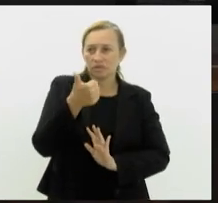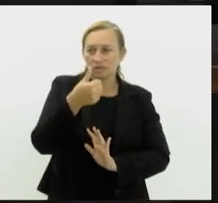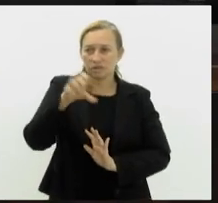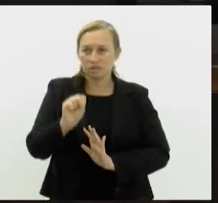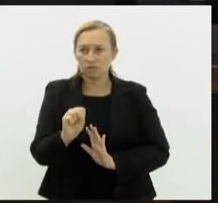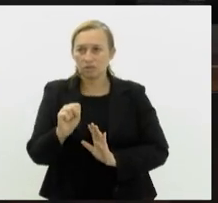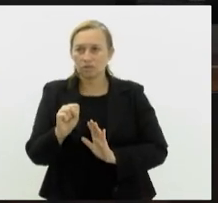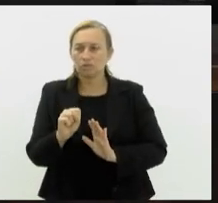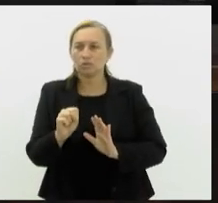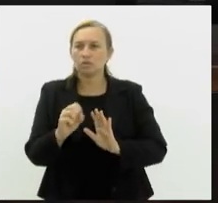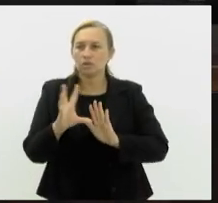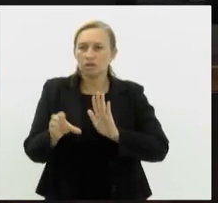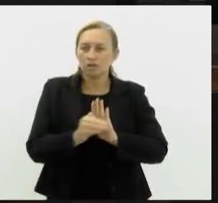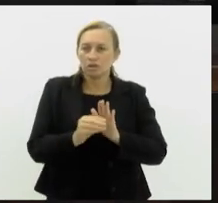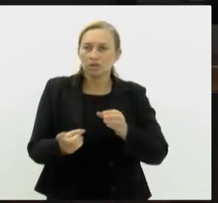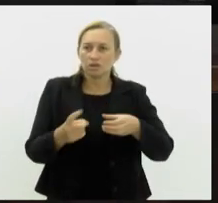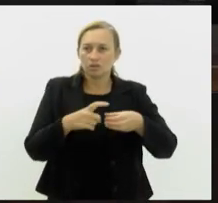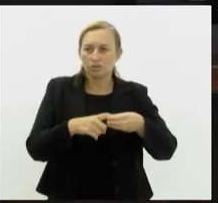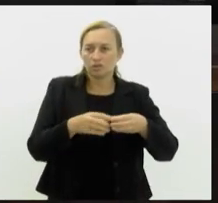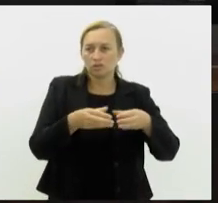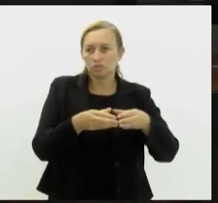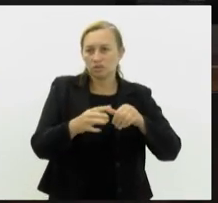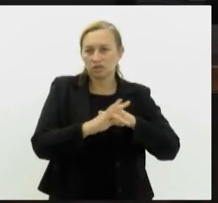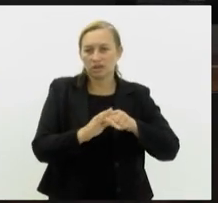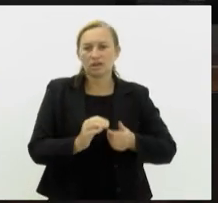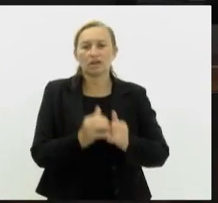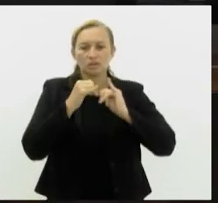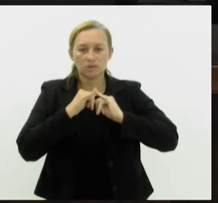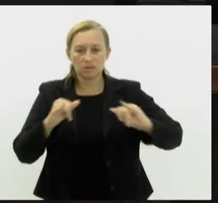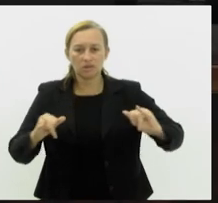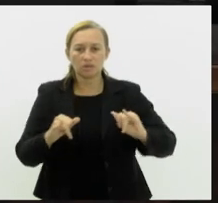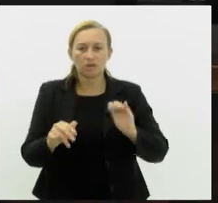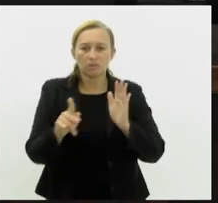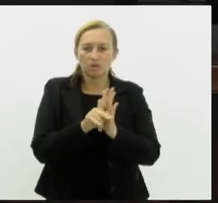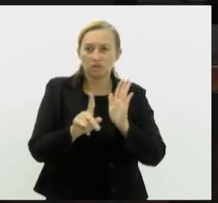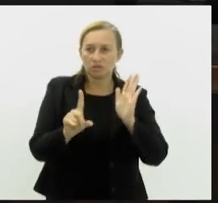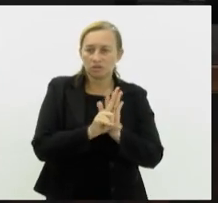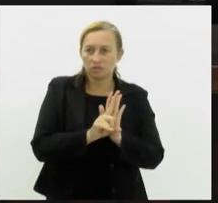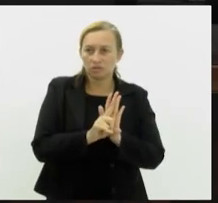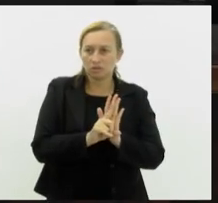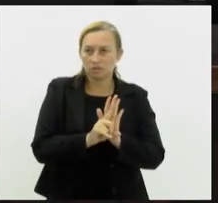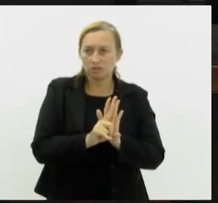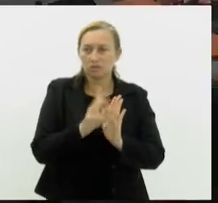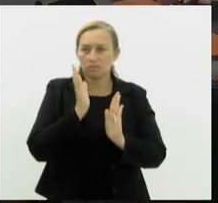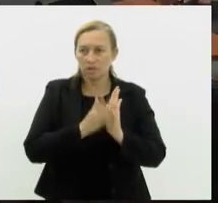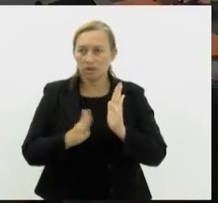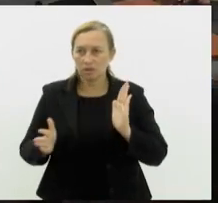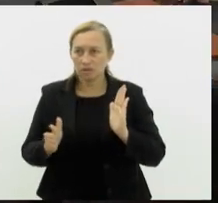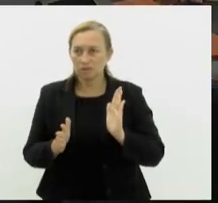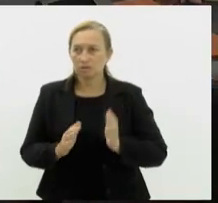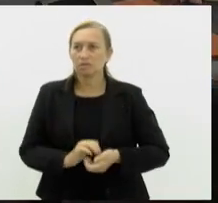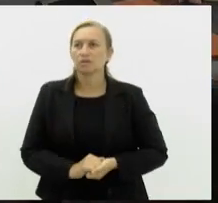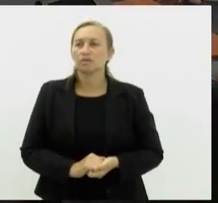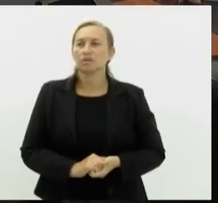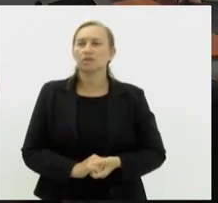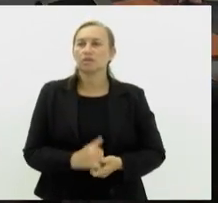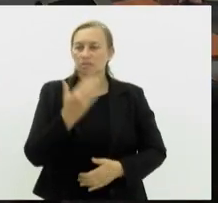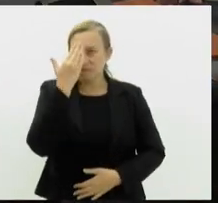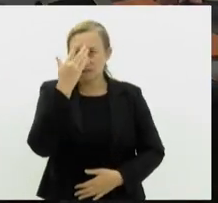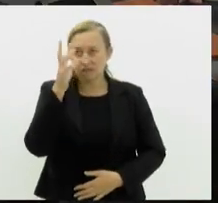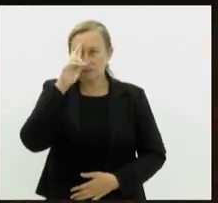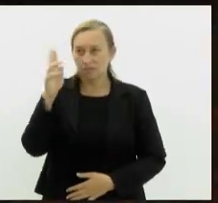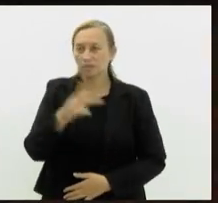18 emendas e retorna às comissões. Anuncio. Projeto de lei. Pela ordem. Obrigado,